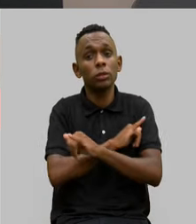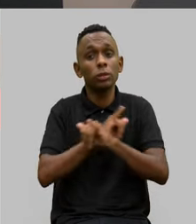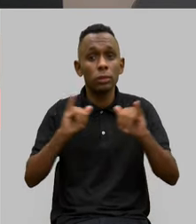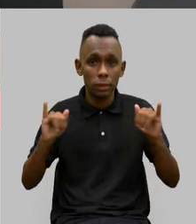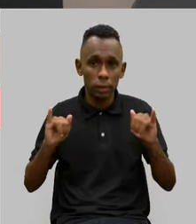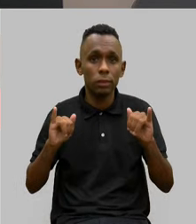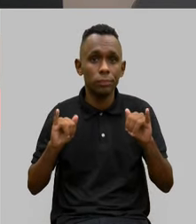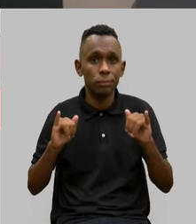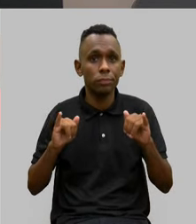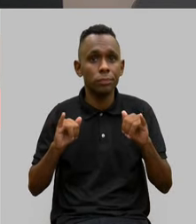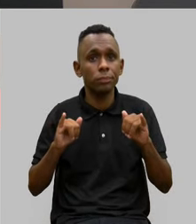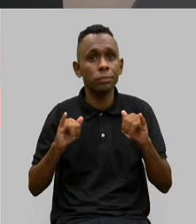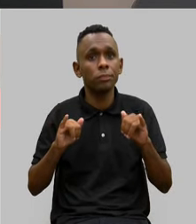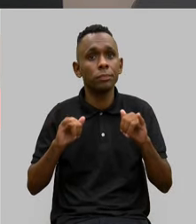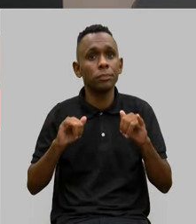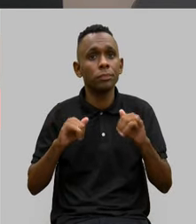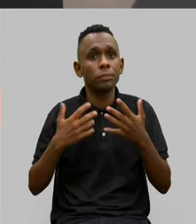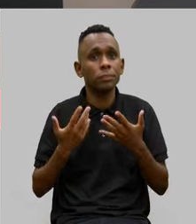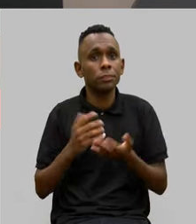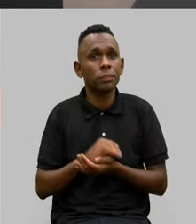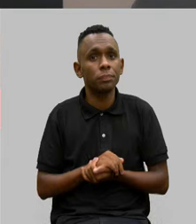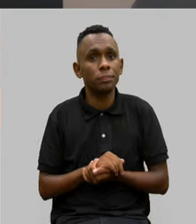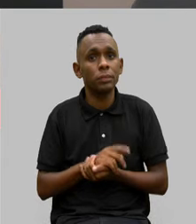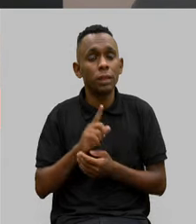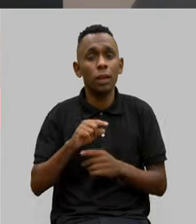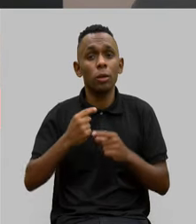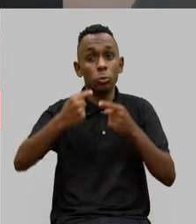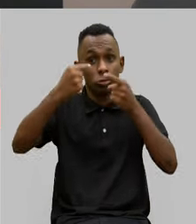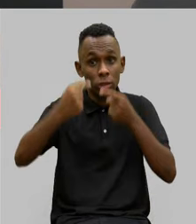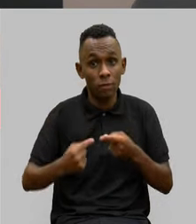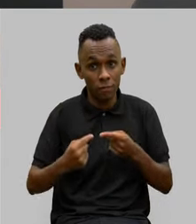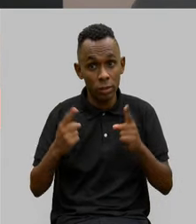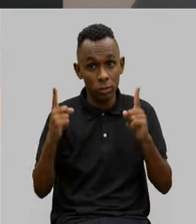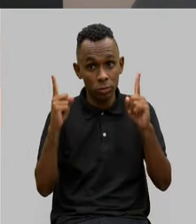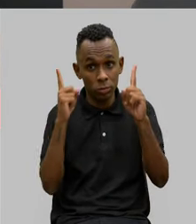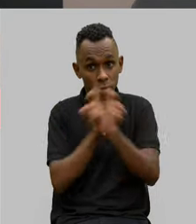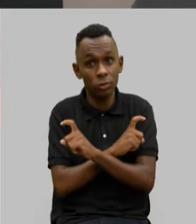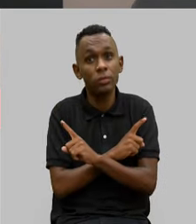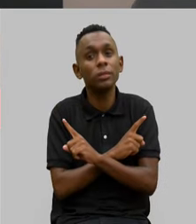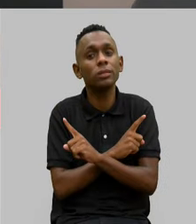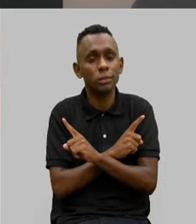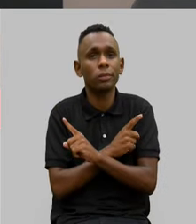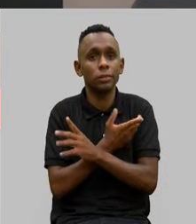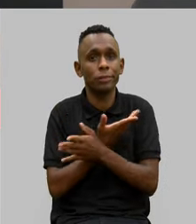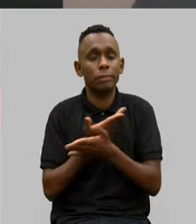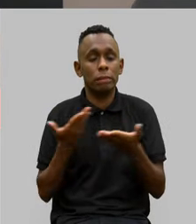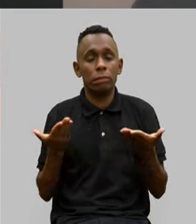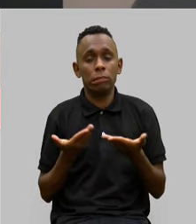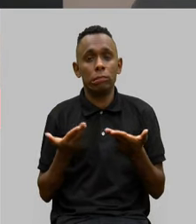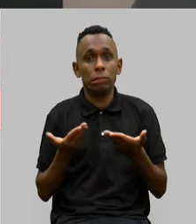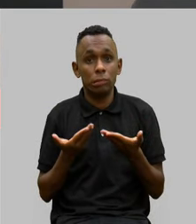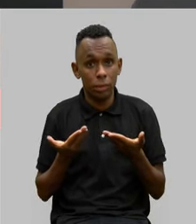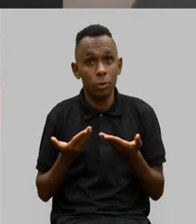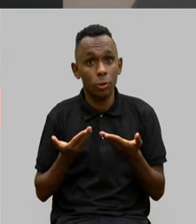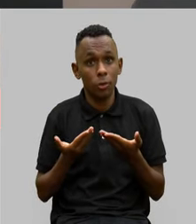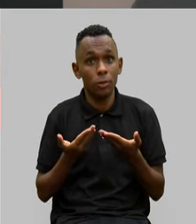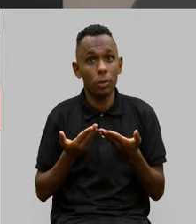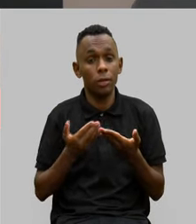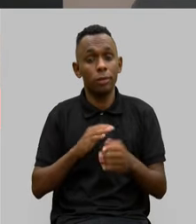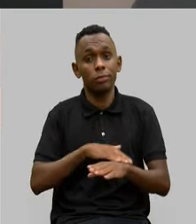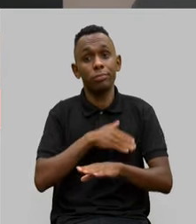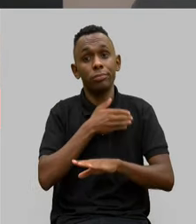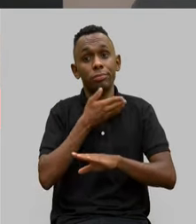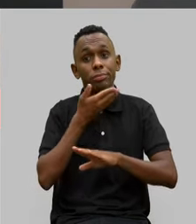é um é é uma tarefa até difícil né A essa altura do dia